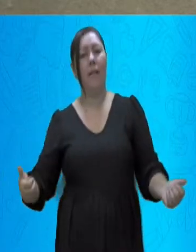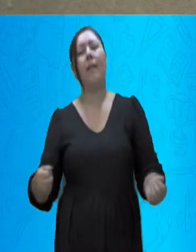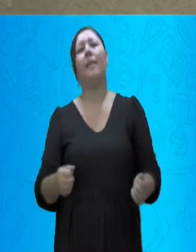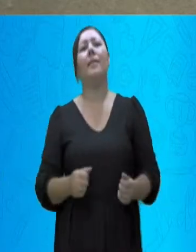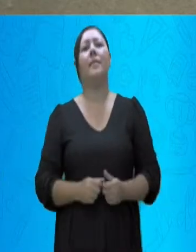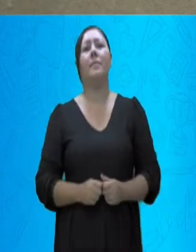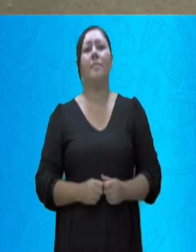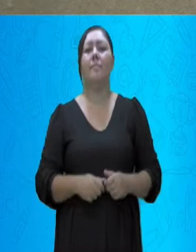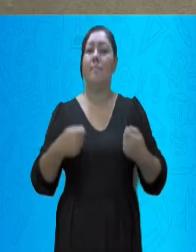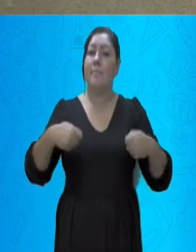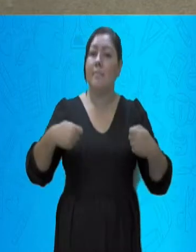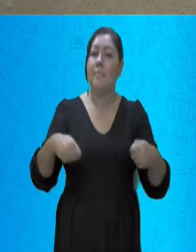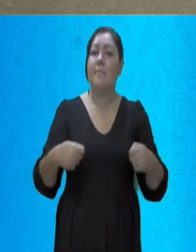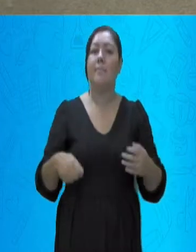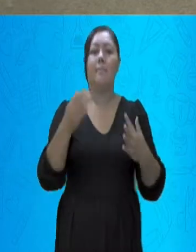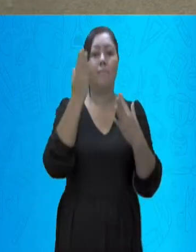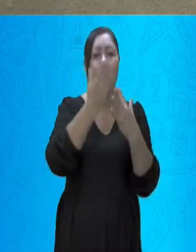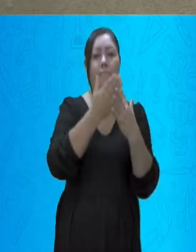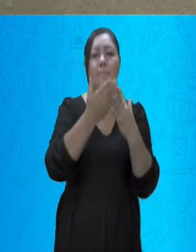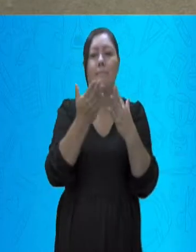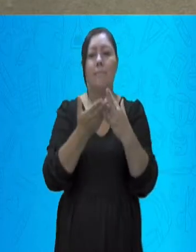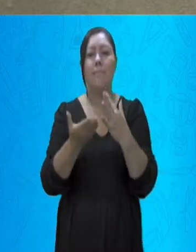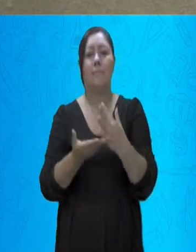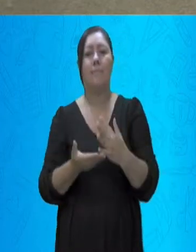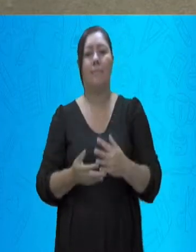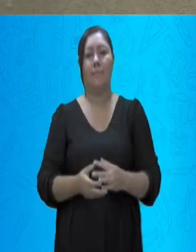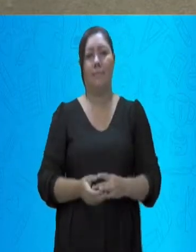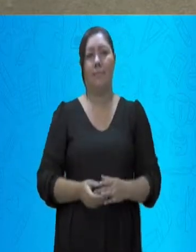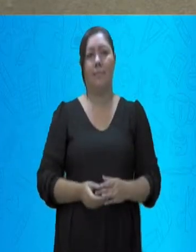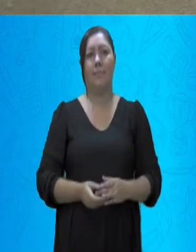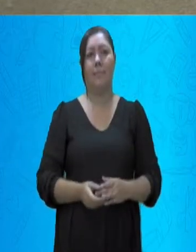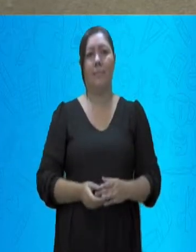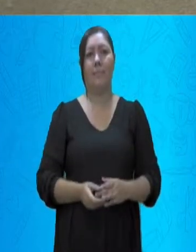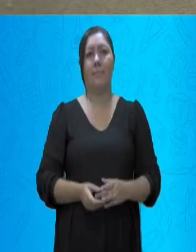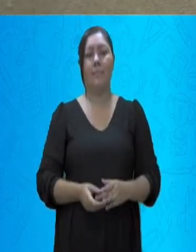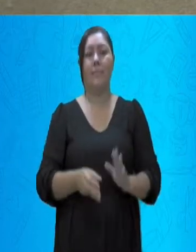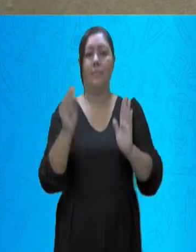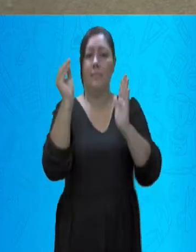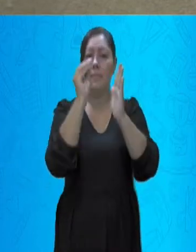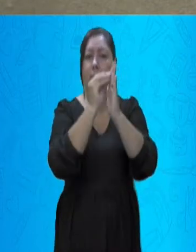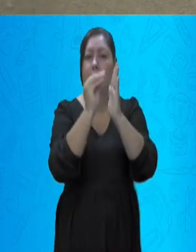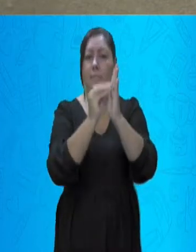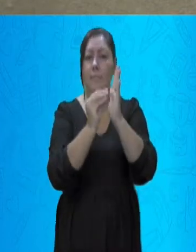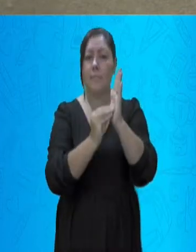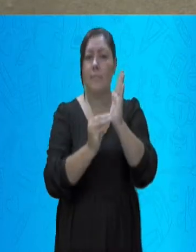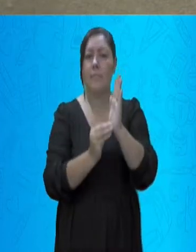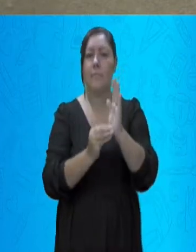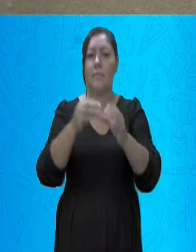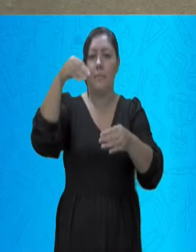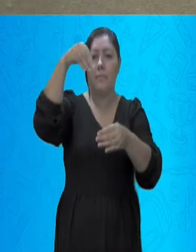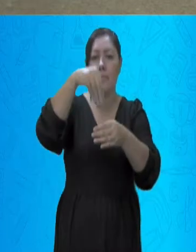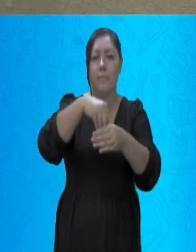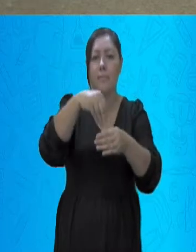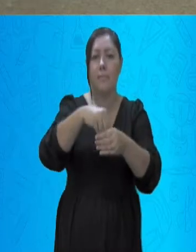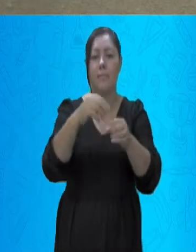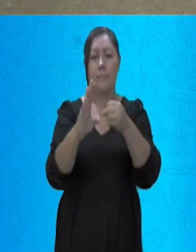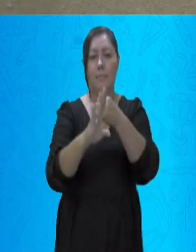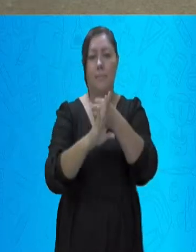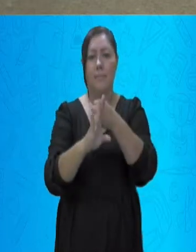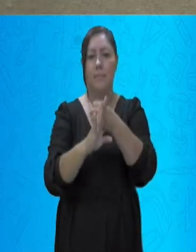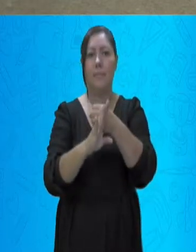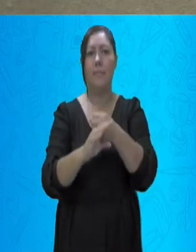gente precisa classificá-los também. Então, existe uma classificação dentro dos